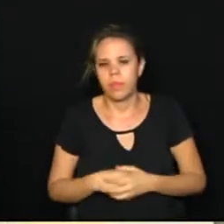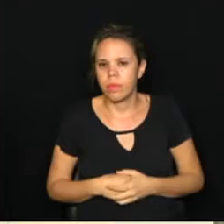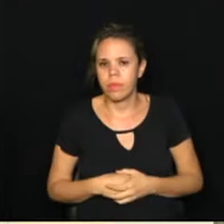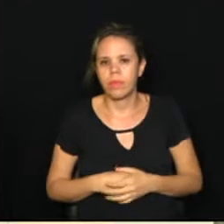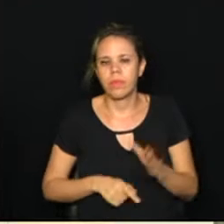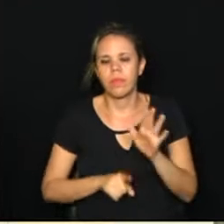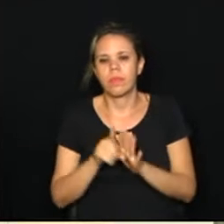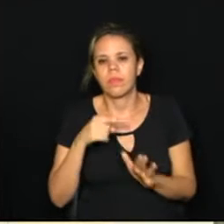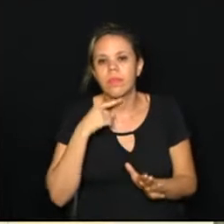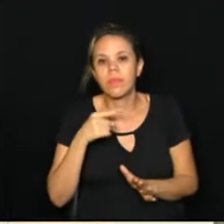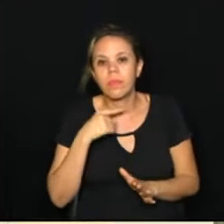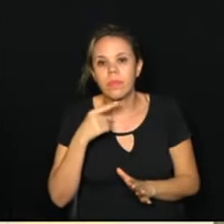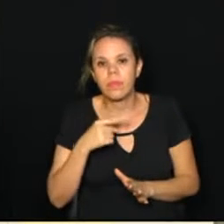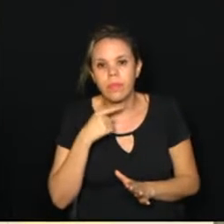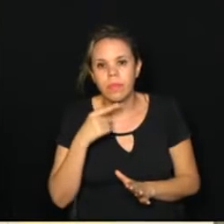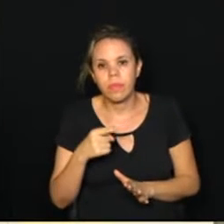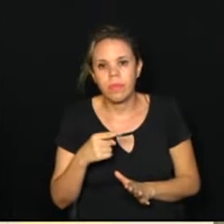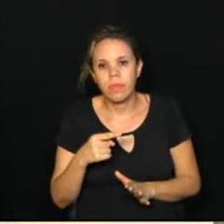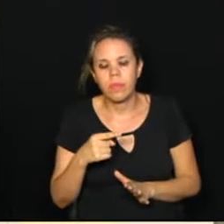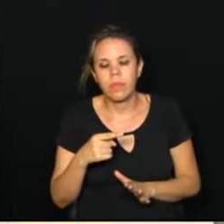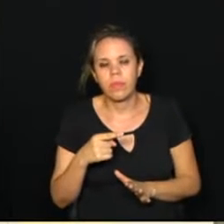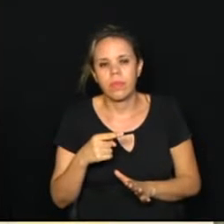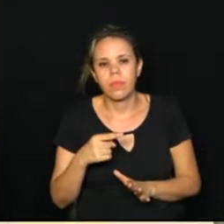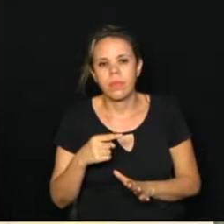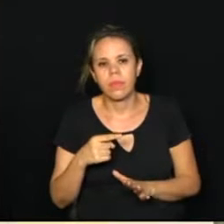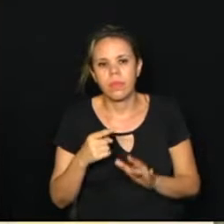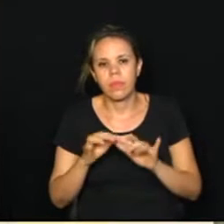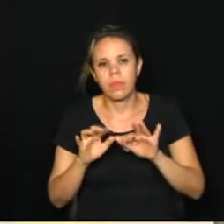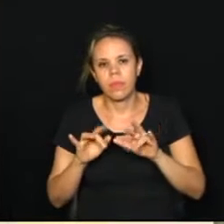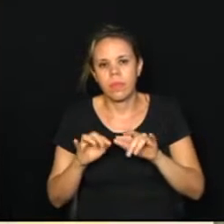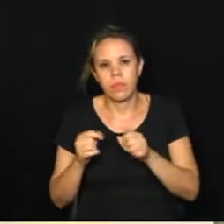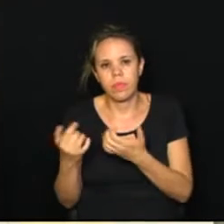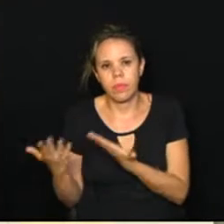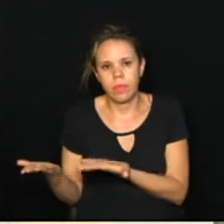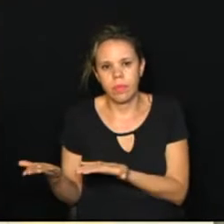seus comentários pelos seguintes canais, pelo e-mail